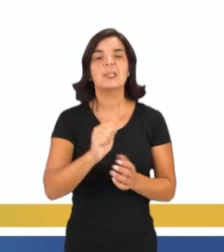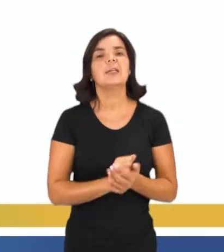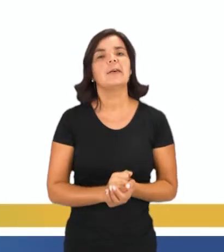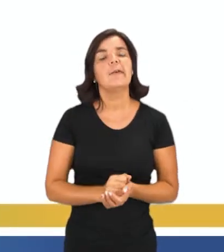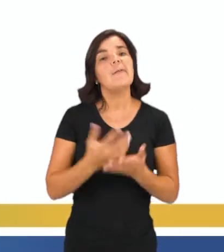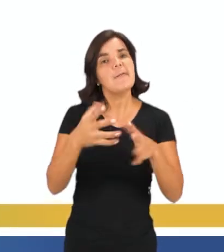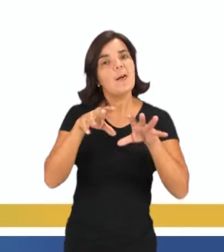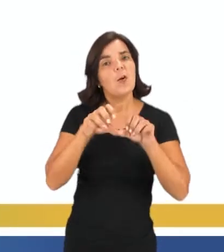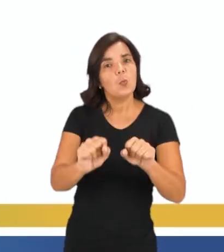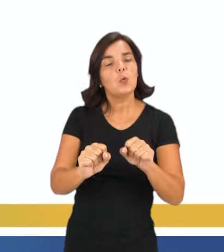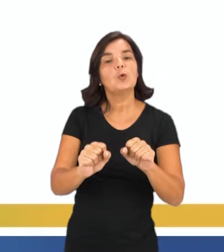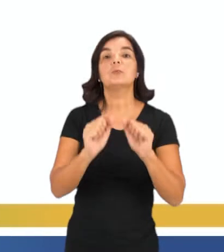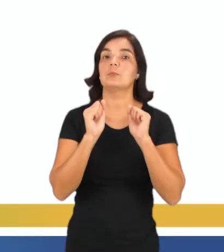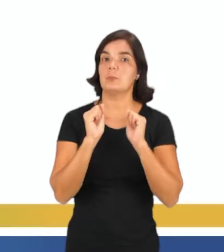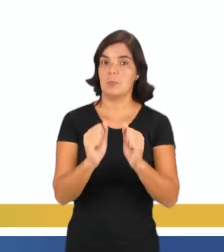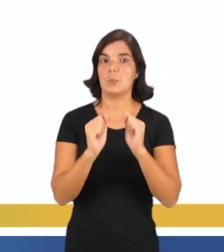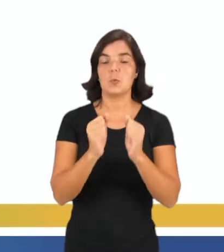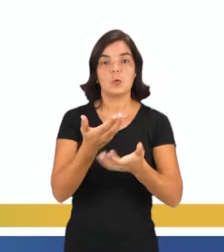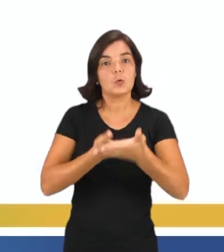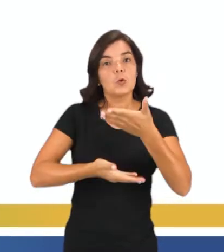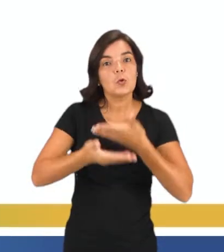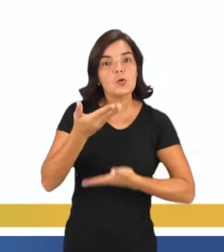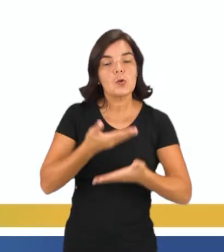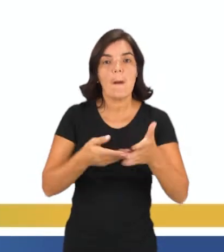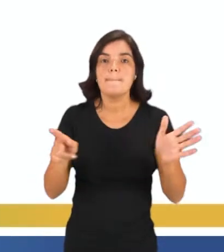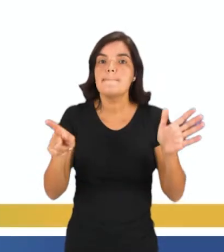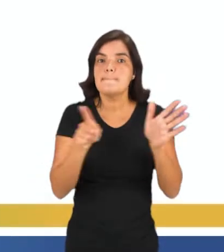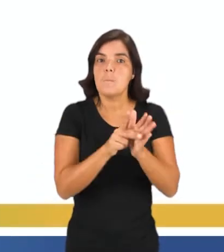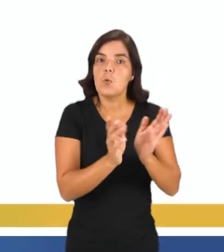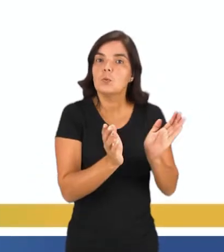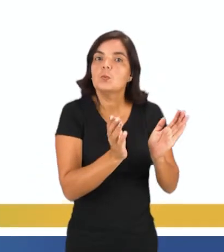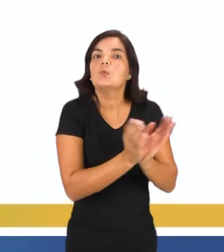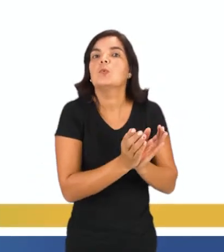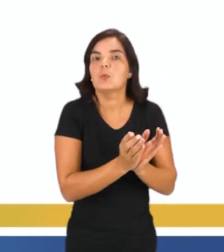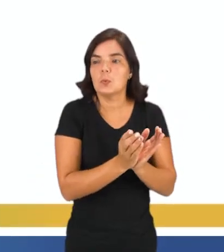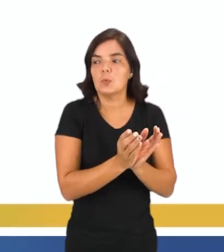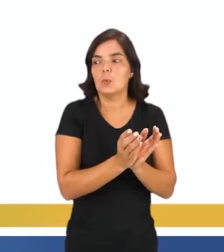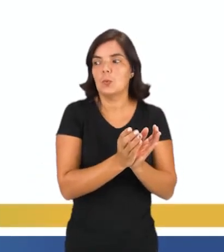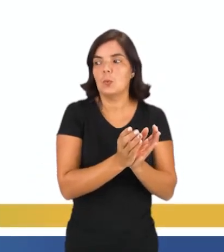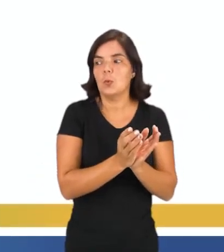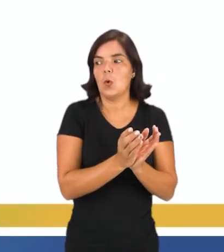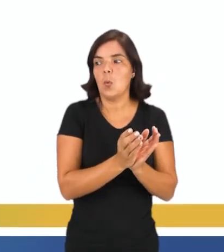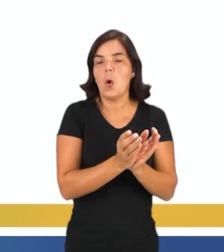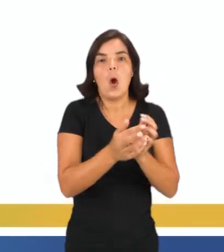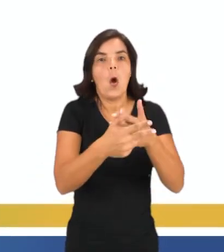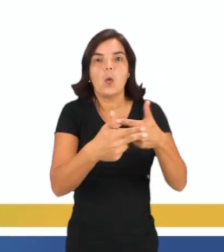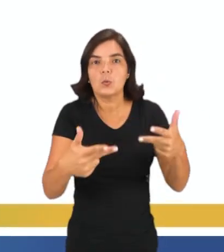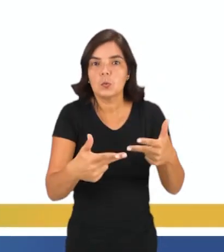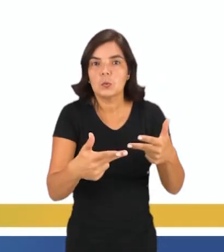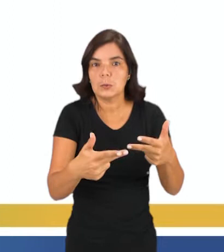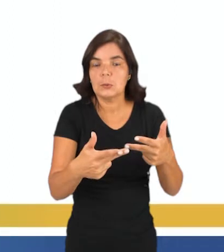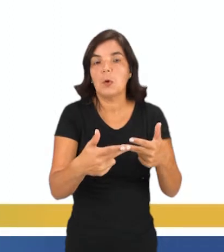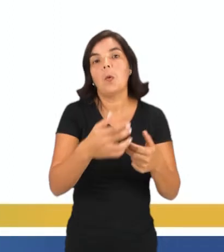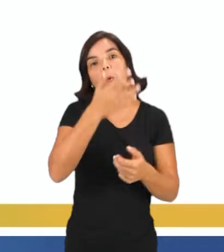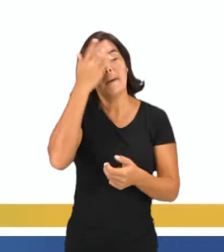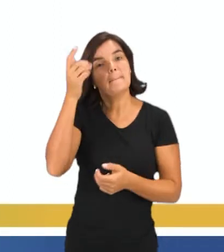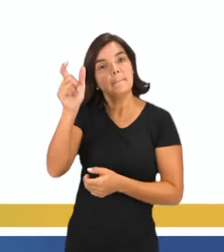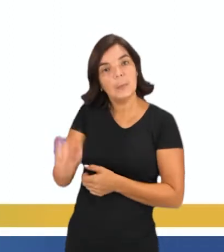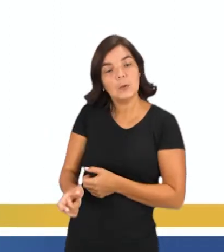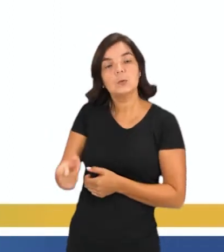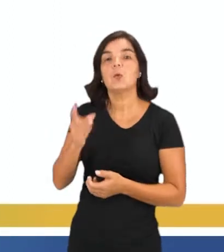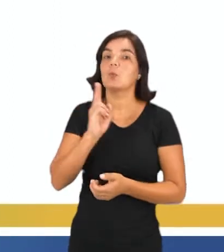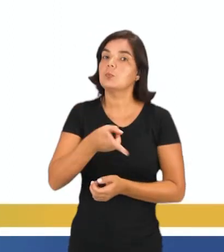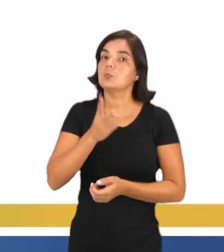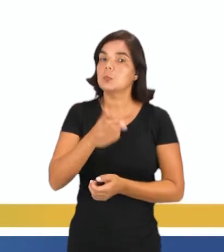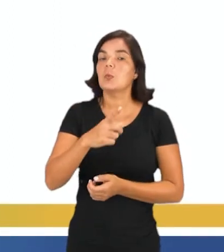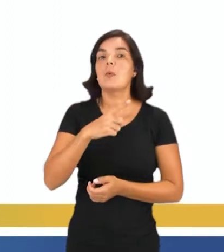essa posse, ela pode ser com relação a pertencer a um grupo, pertencer a algo ou a alguém, ou